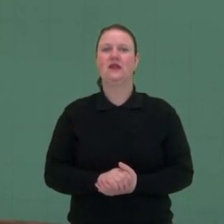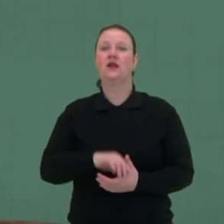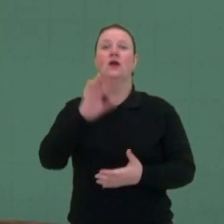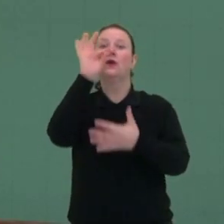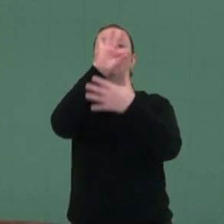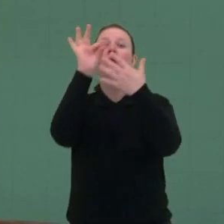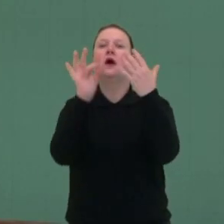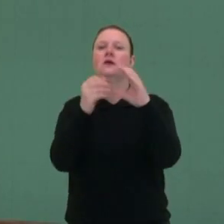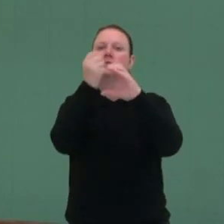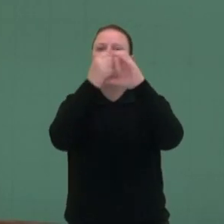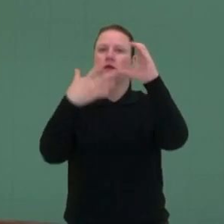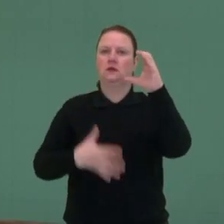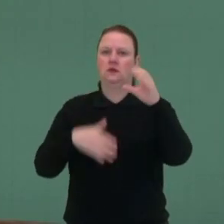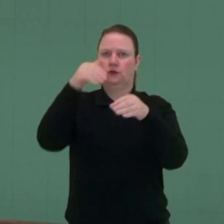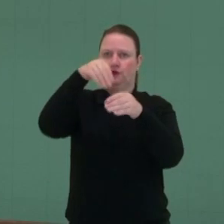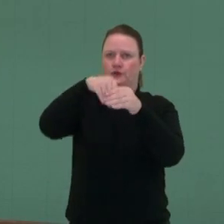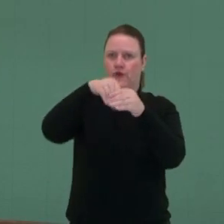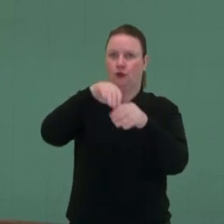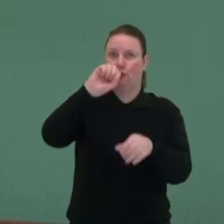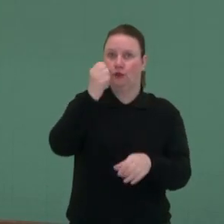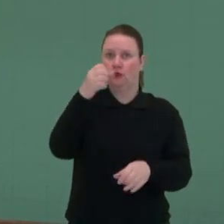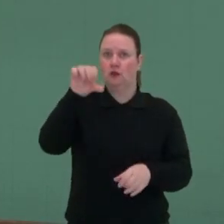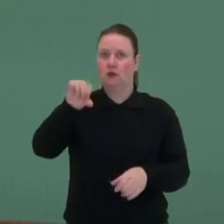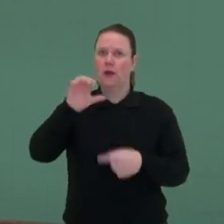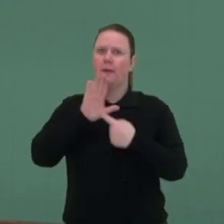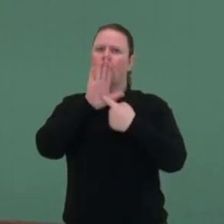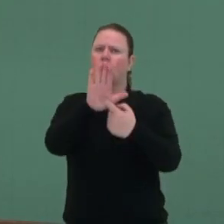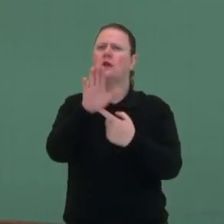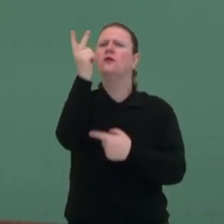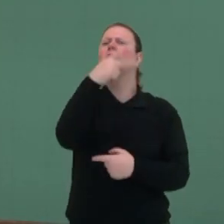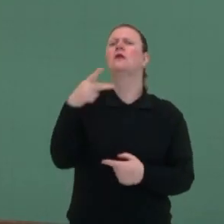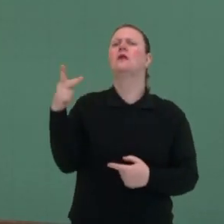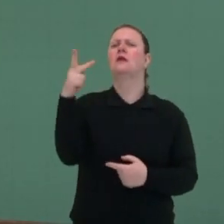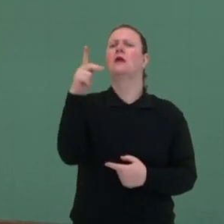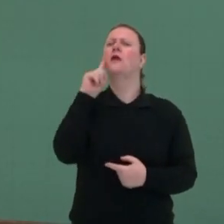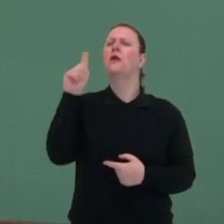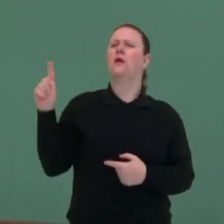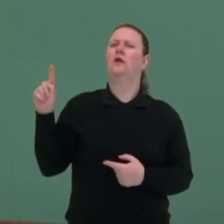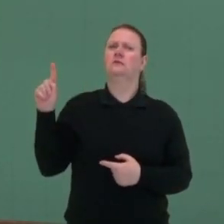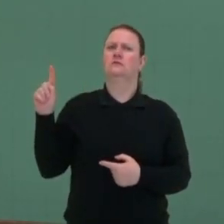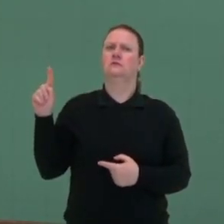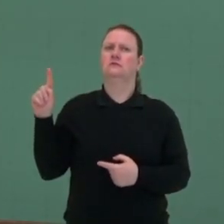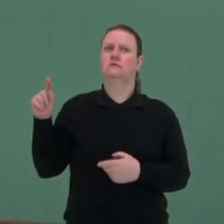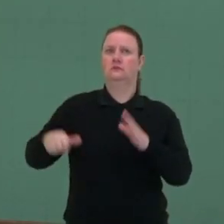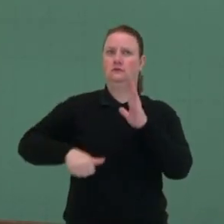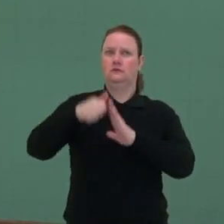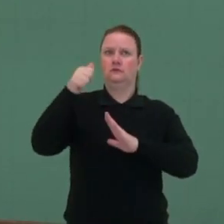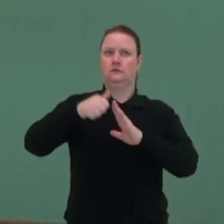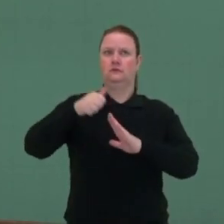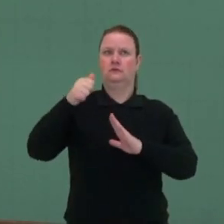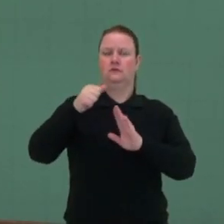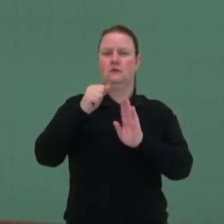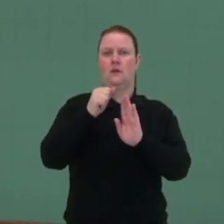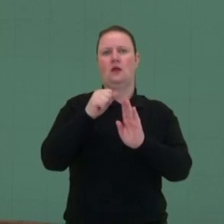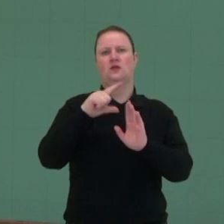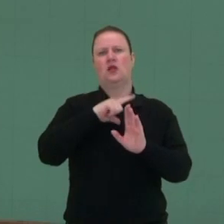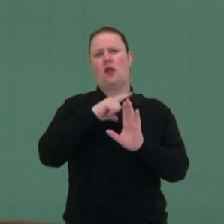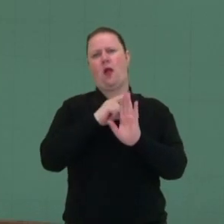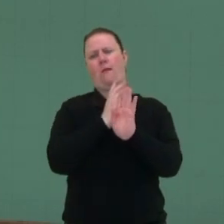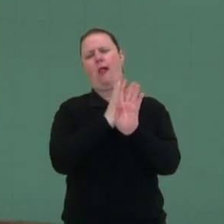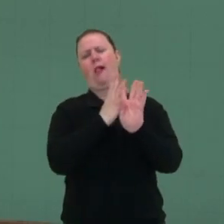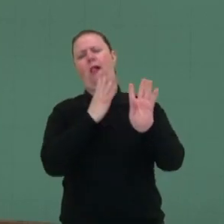Quais características das eleições de 89 estão presentes aqui nessa charge, está fazendo referência? Primeiro, o grande número